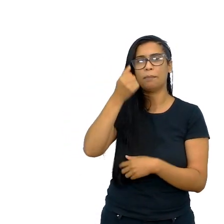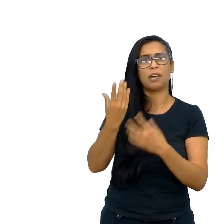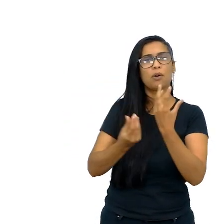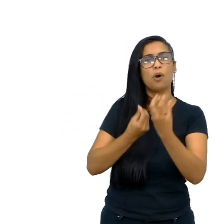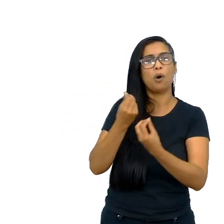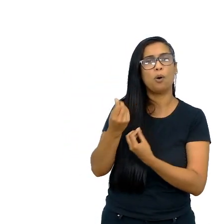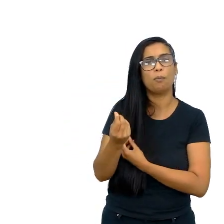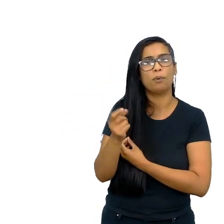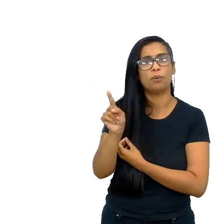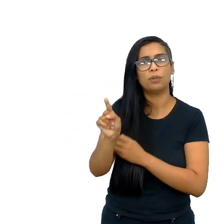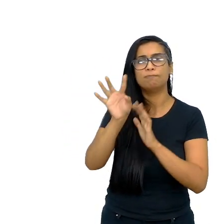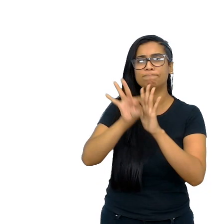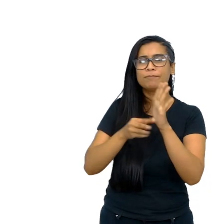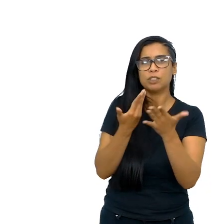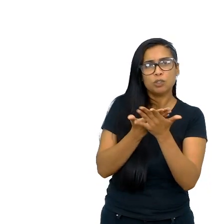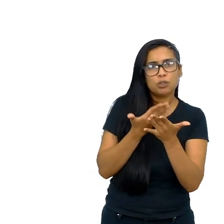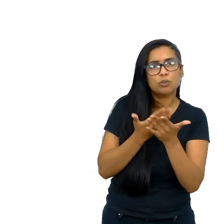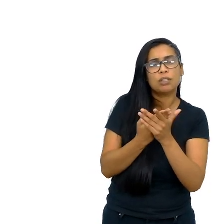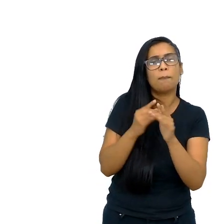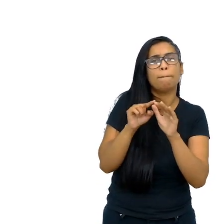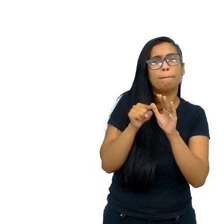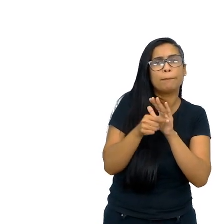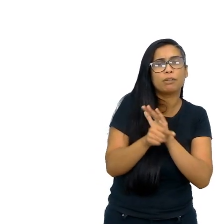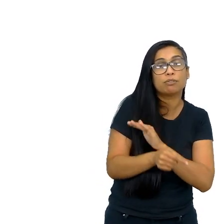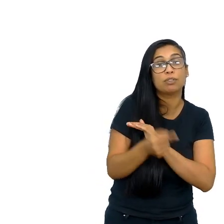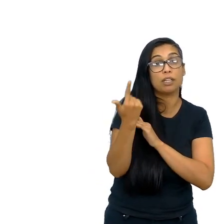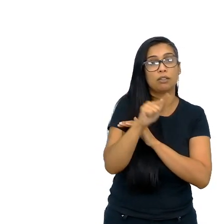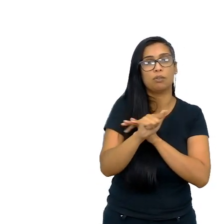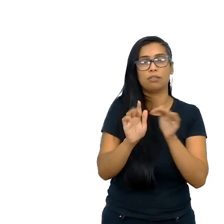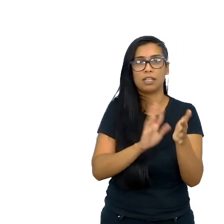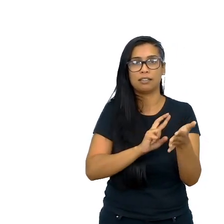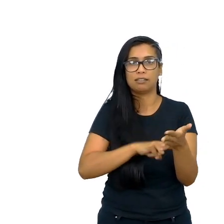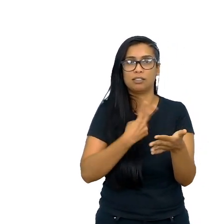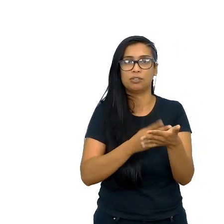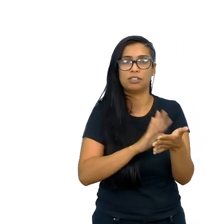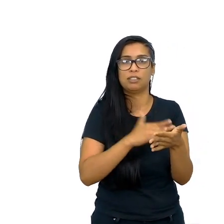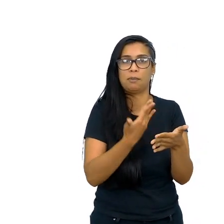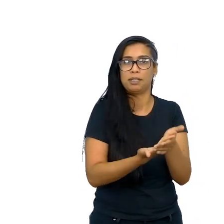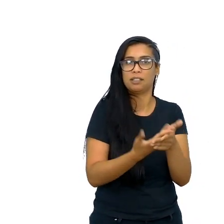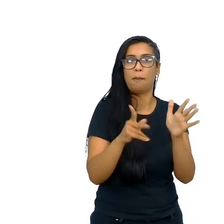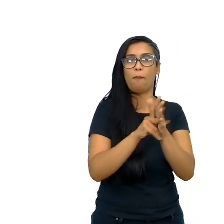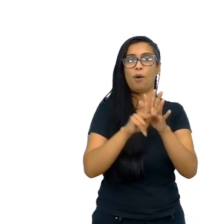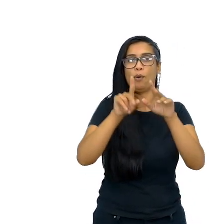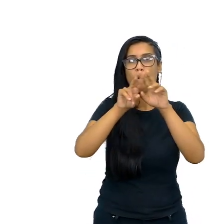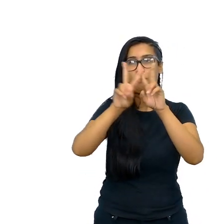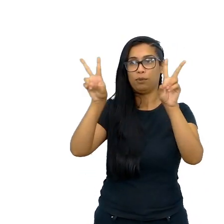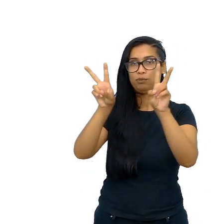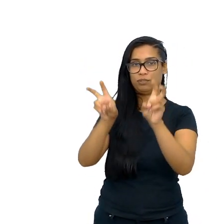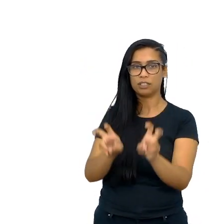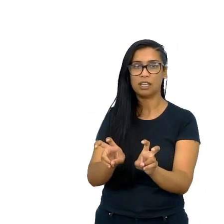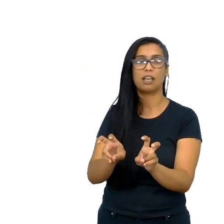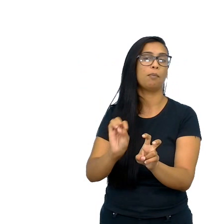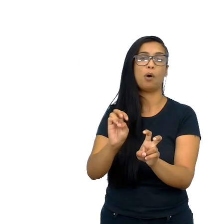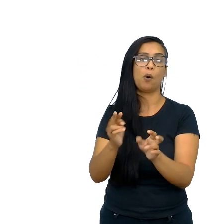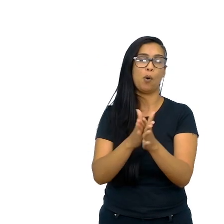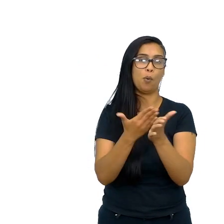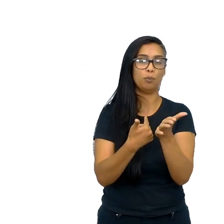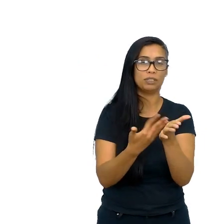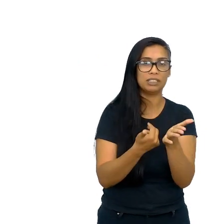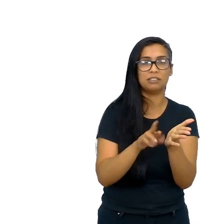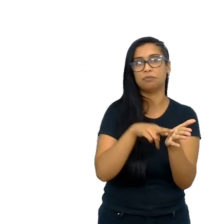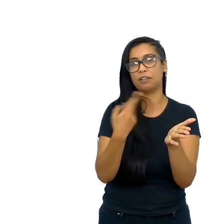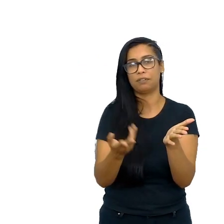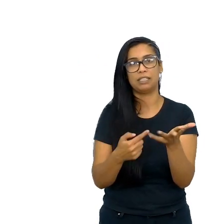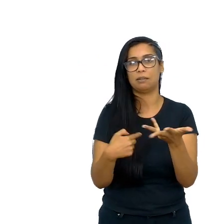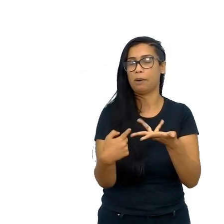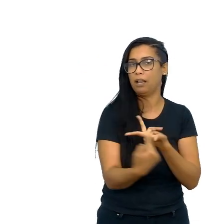metas, nós podemos aí pensar na questão das estratégias ou da capacidade leitora que depende